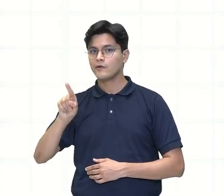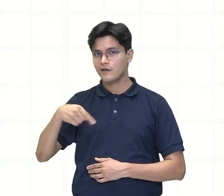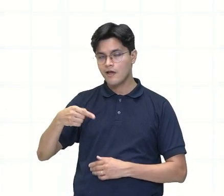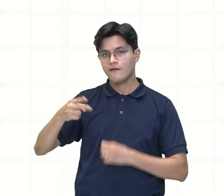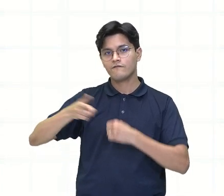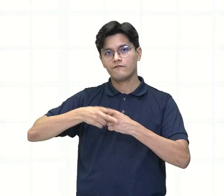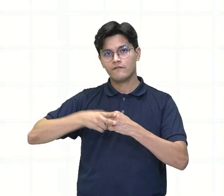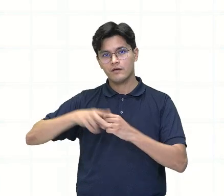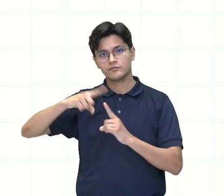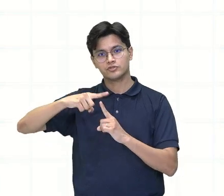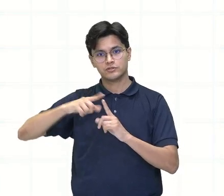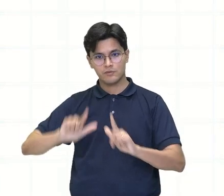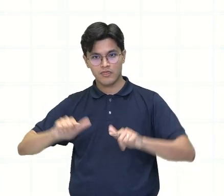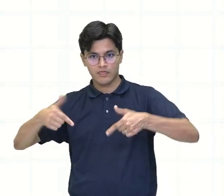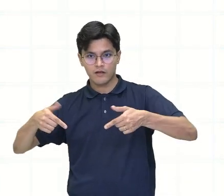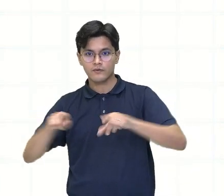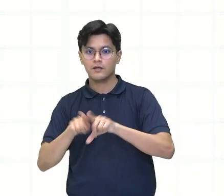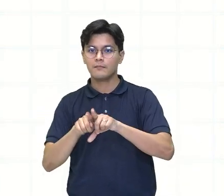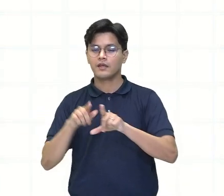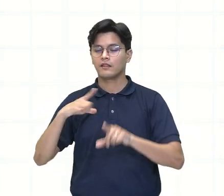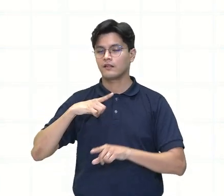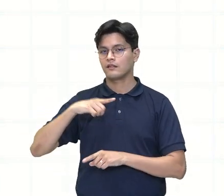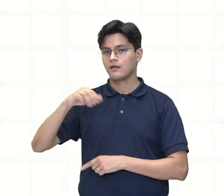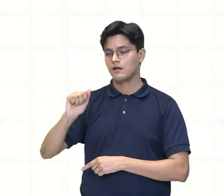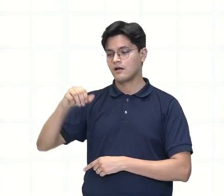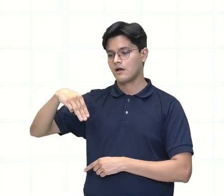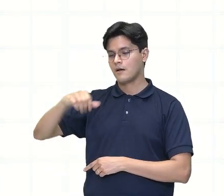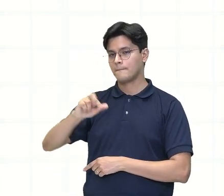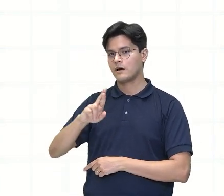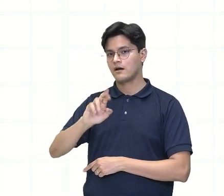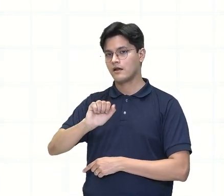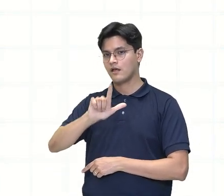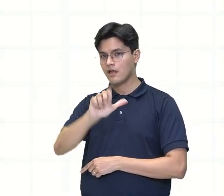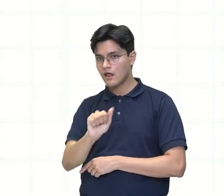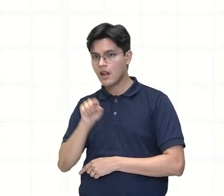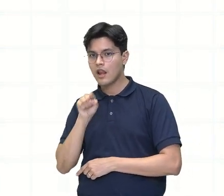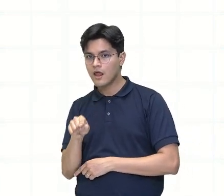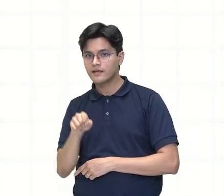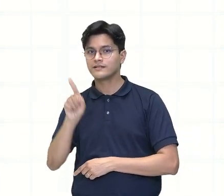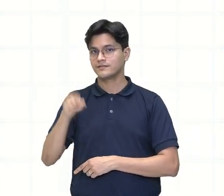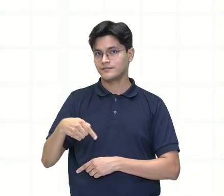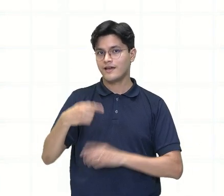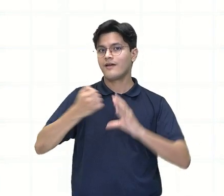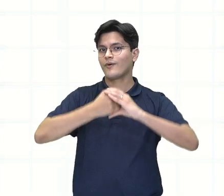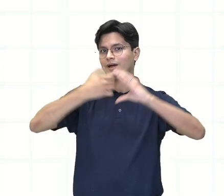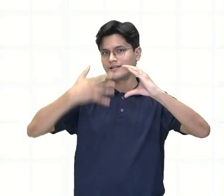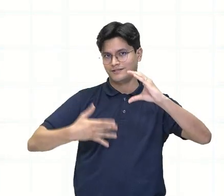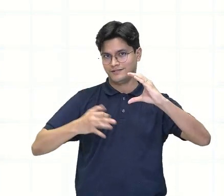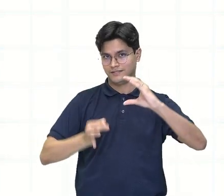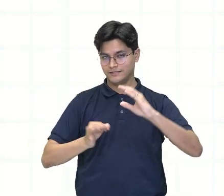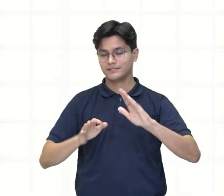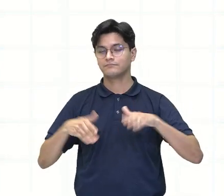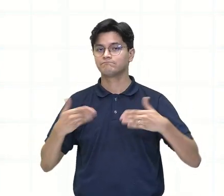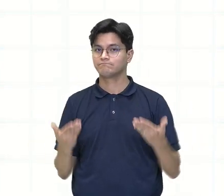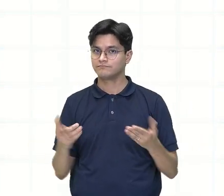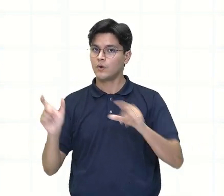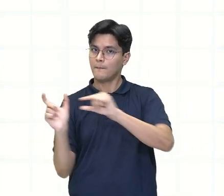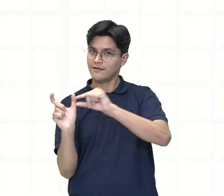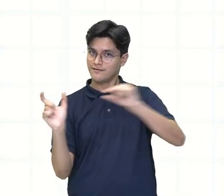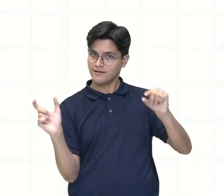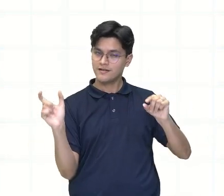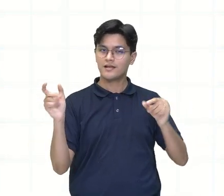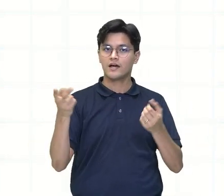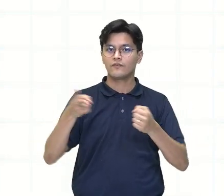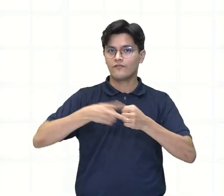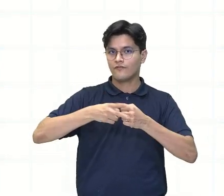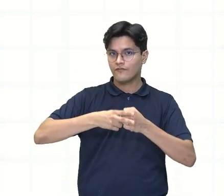eu tenho dois núcleos sendo predicado verbo nominal, tá bom? E aí, em todos os exemplos, percebe-se a presença de